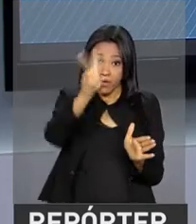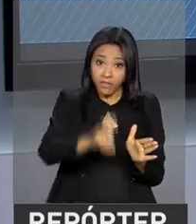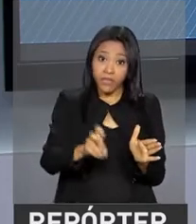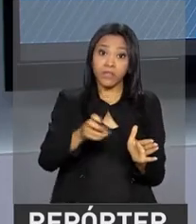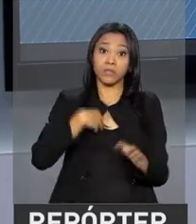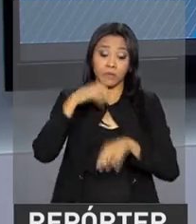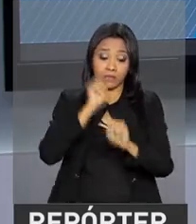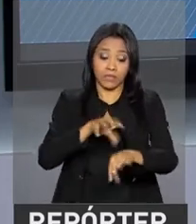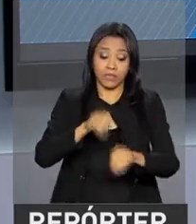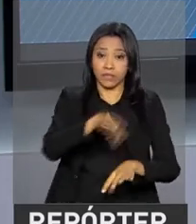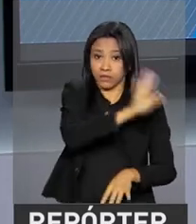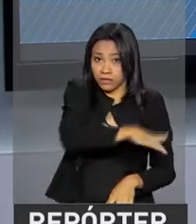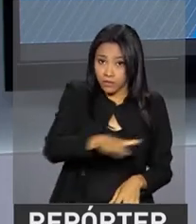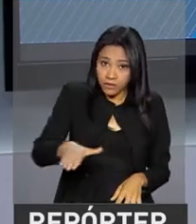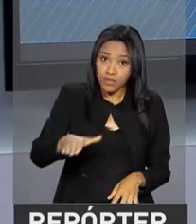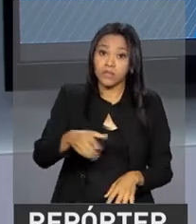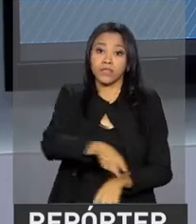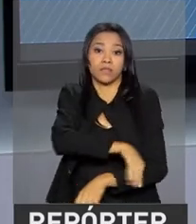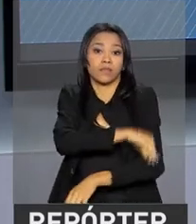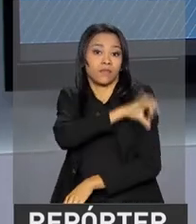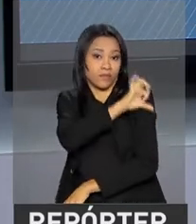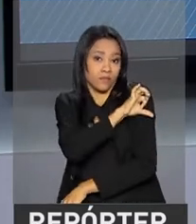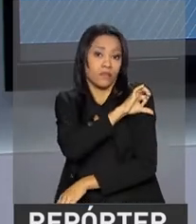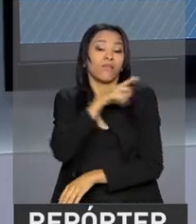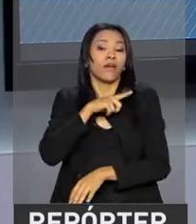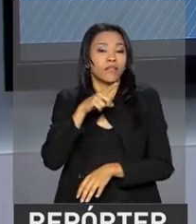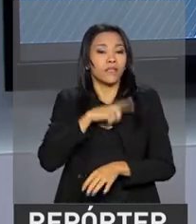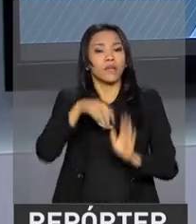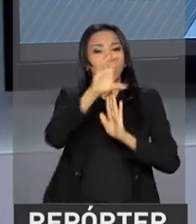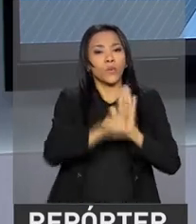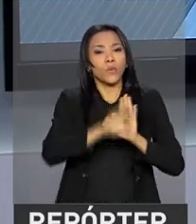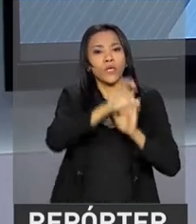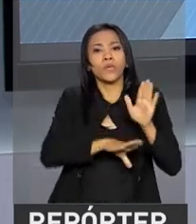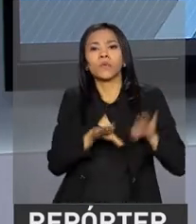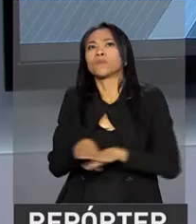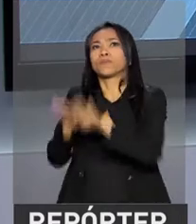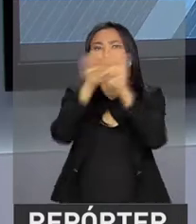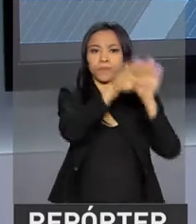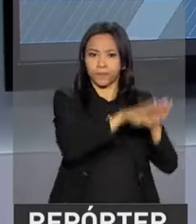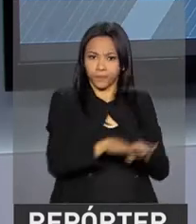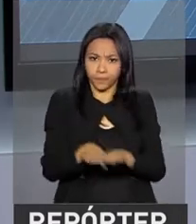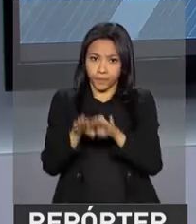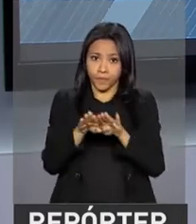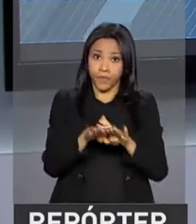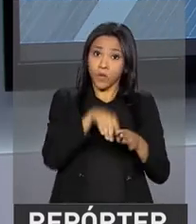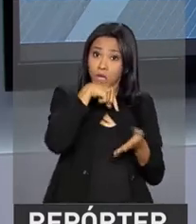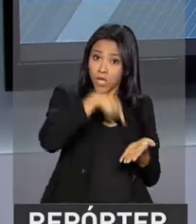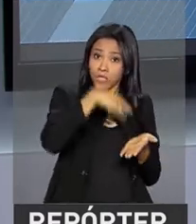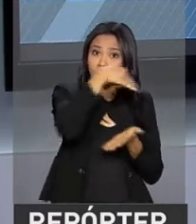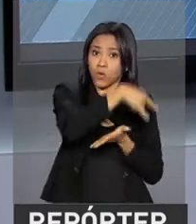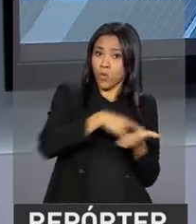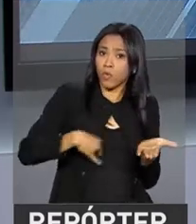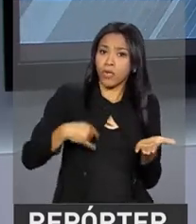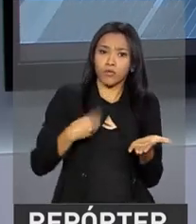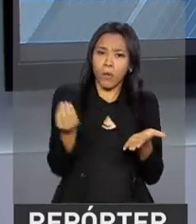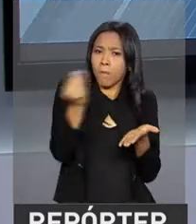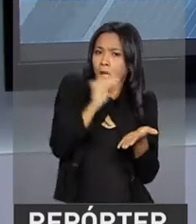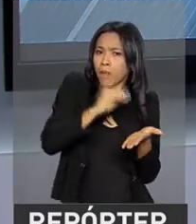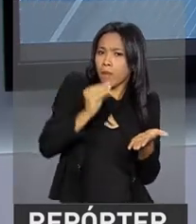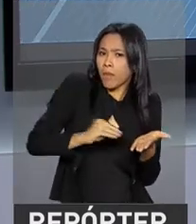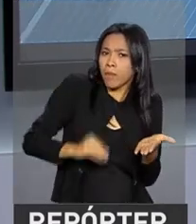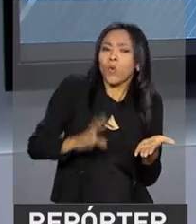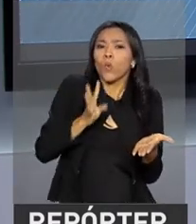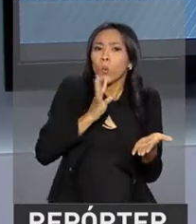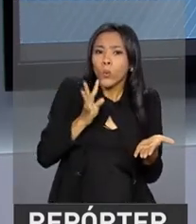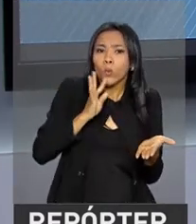educação infantil e fundamental terá uma base nacional comum curricular. O documento define o conhecimento